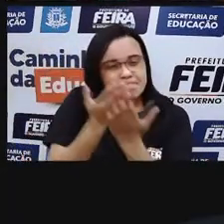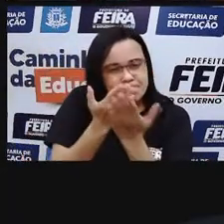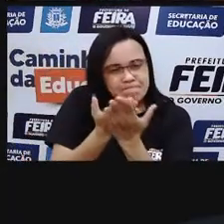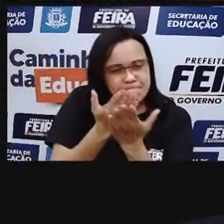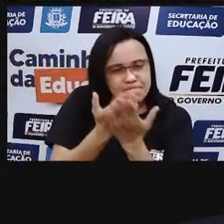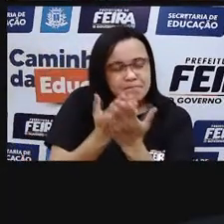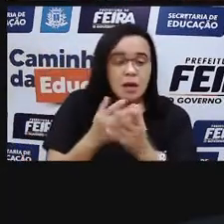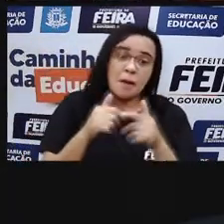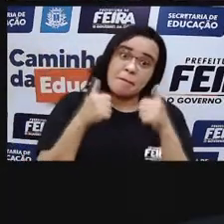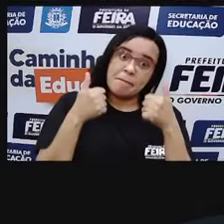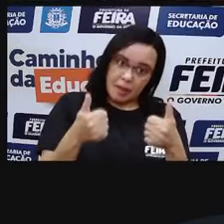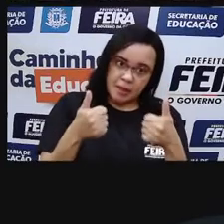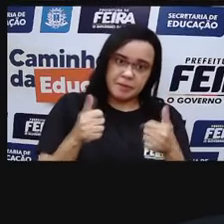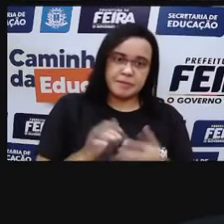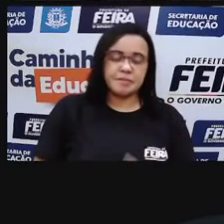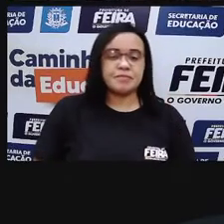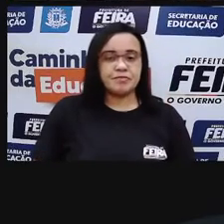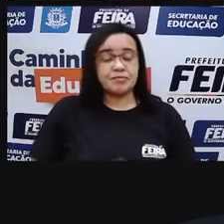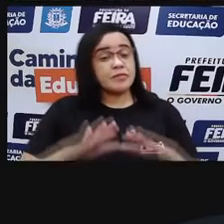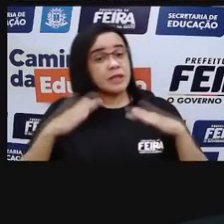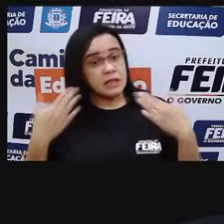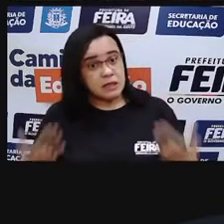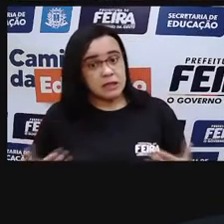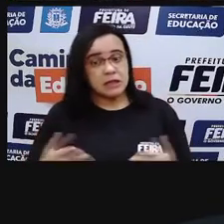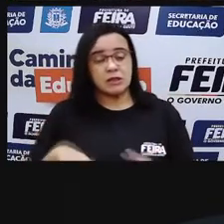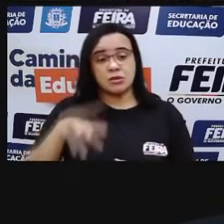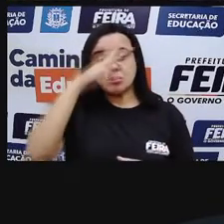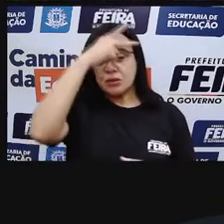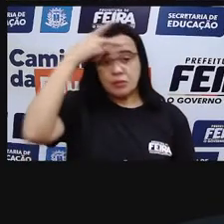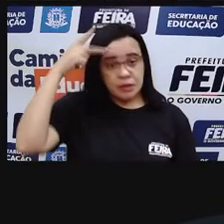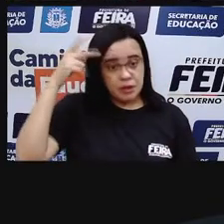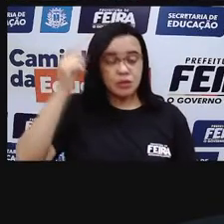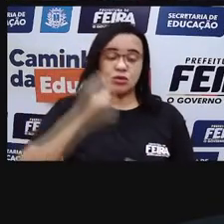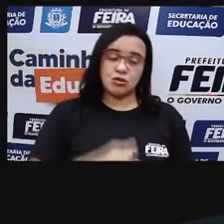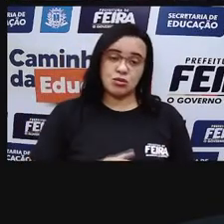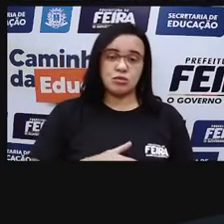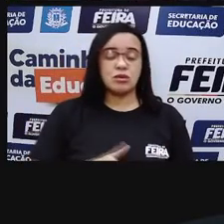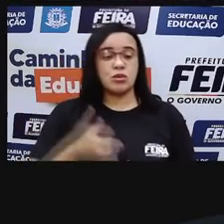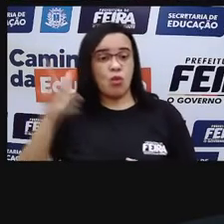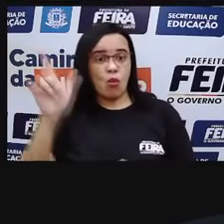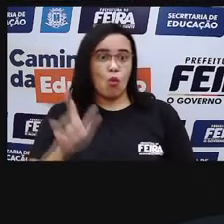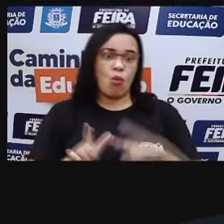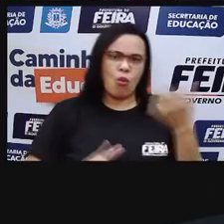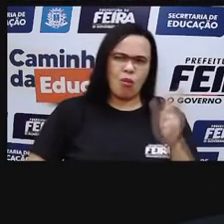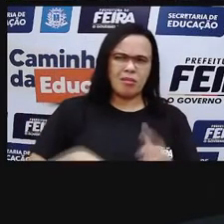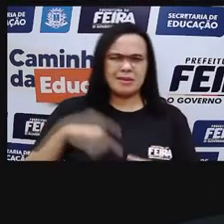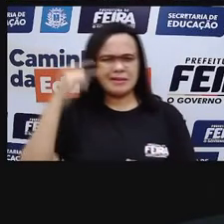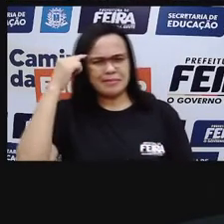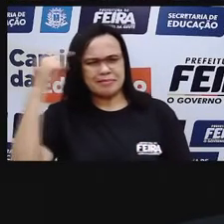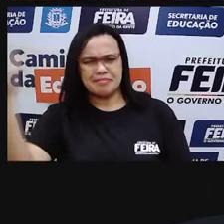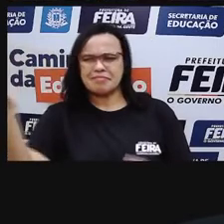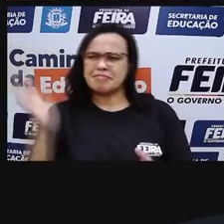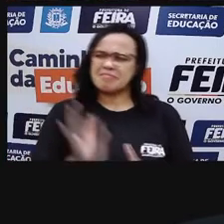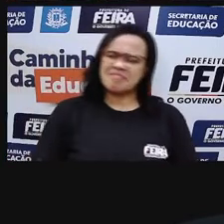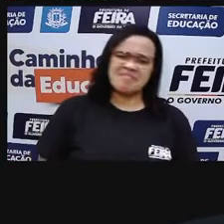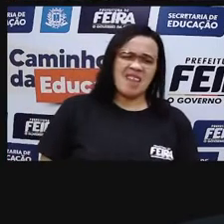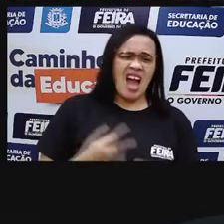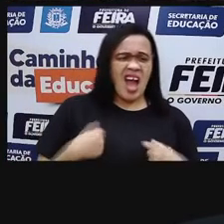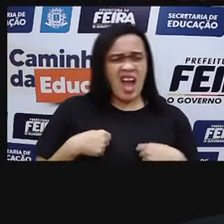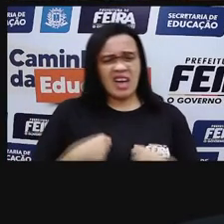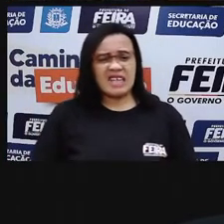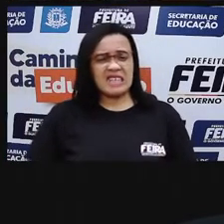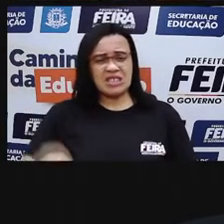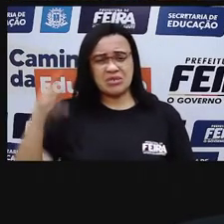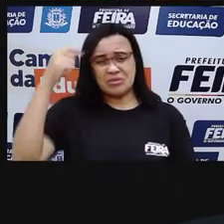a entender que, assim, estou com dor de cabeça. Não sei o que é, vou tomar um antibiótico. Uai, mas o antibiótico,